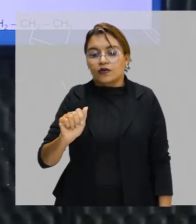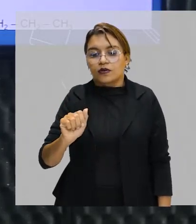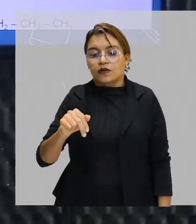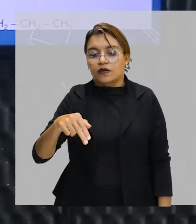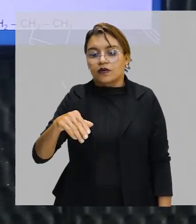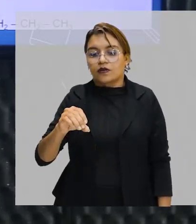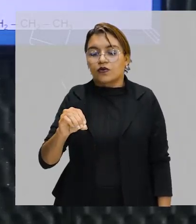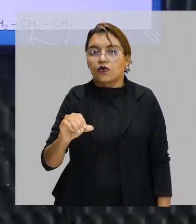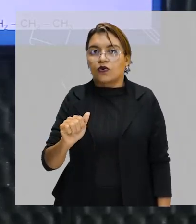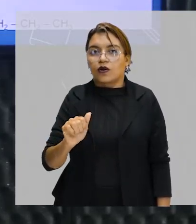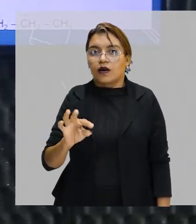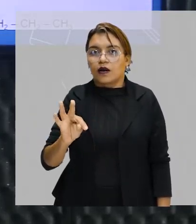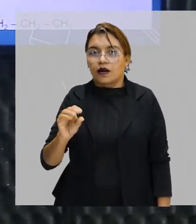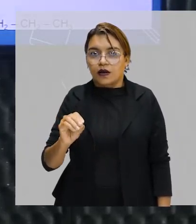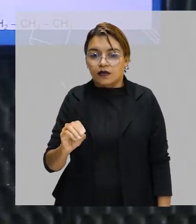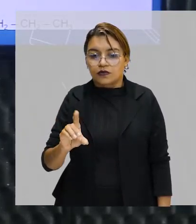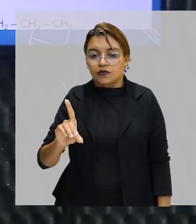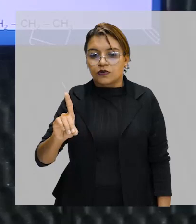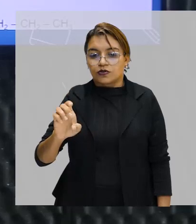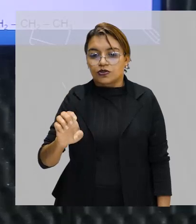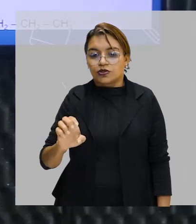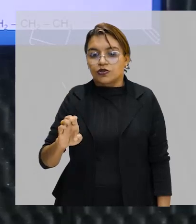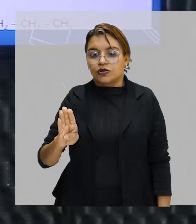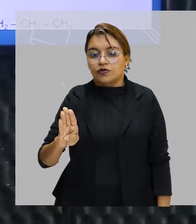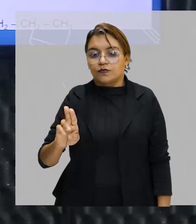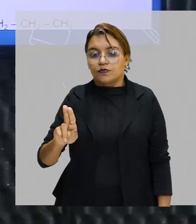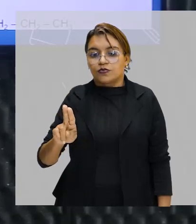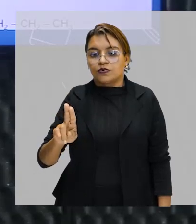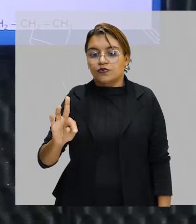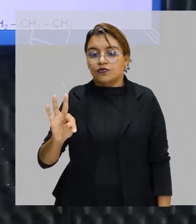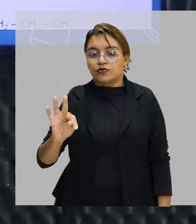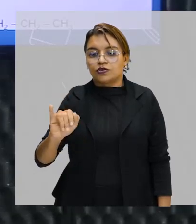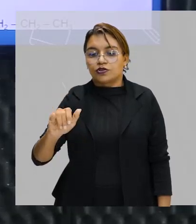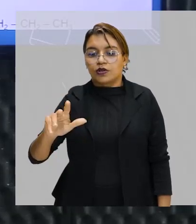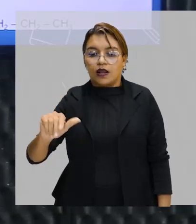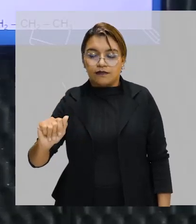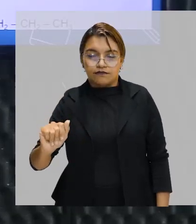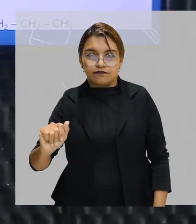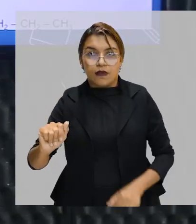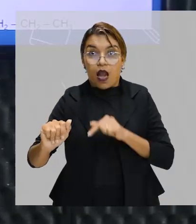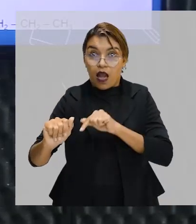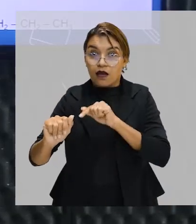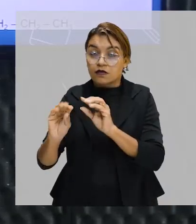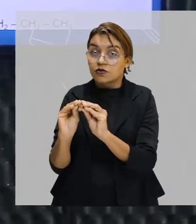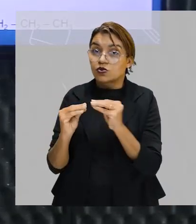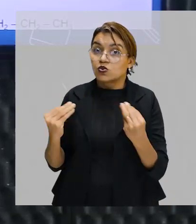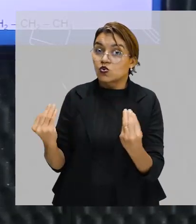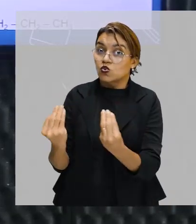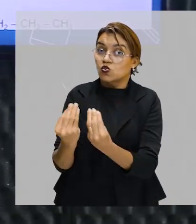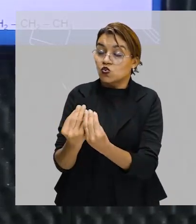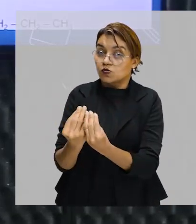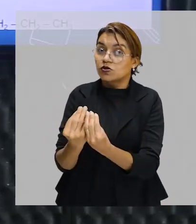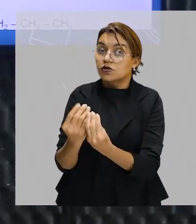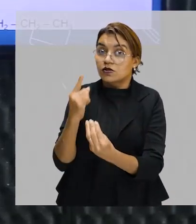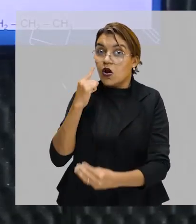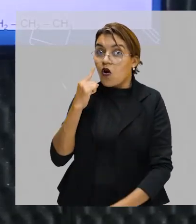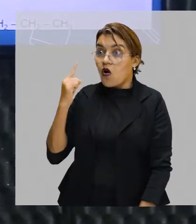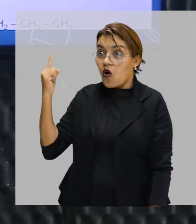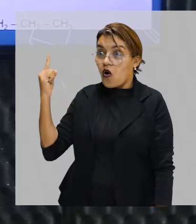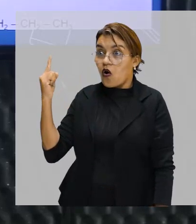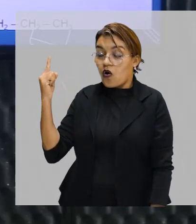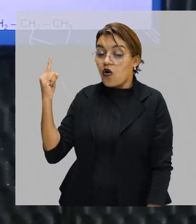vamos desenvolver essa nomenclatura. Mas eu quero falar que essa substância que está aparecendo aqui na tela é